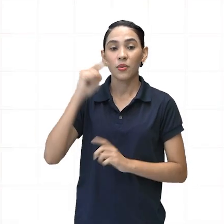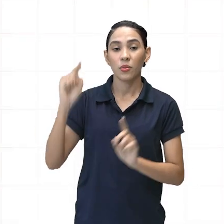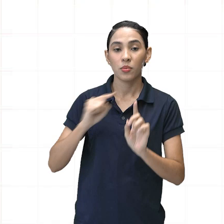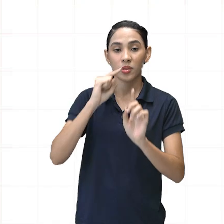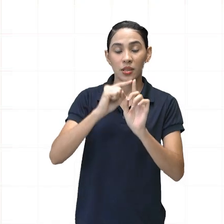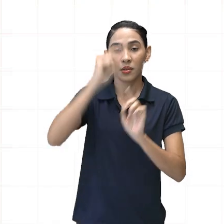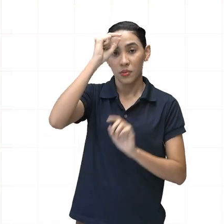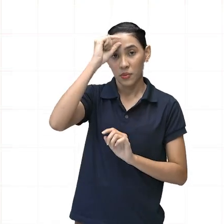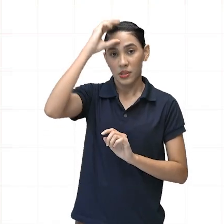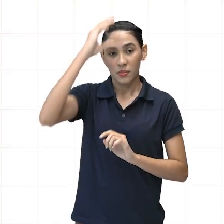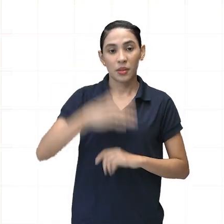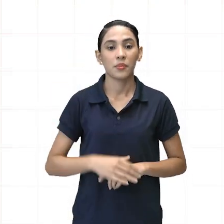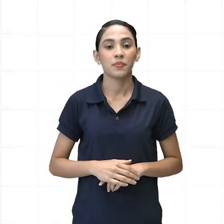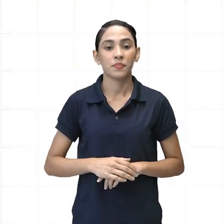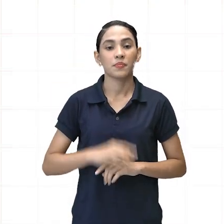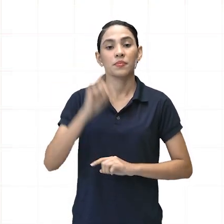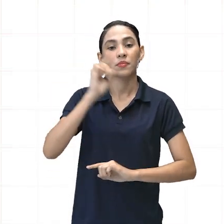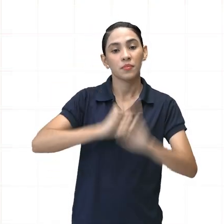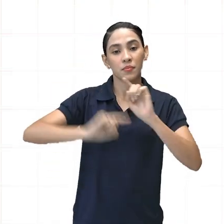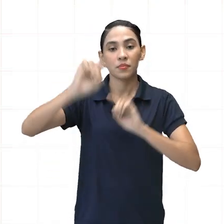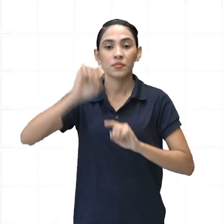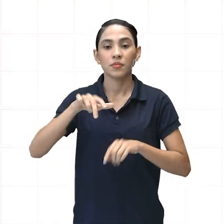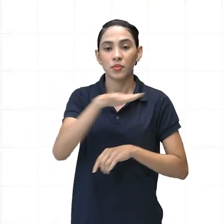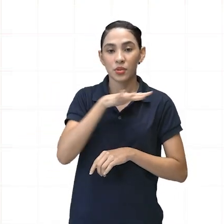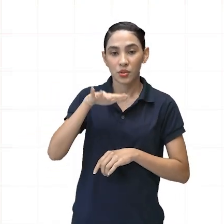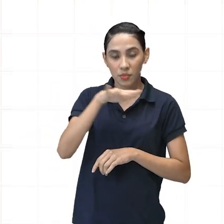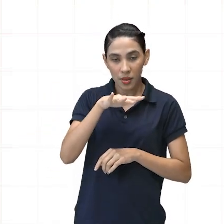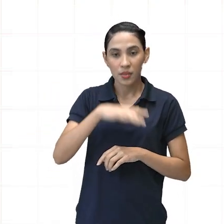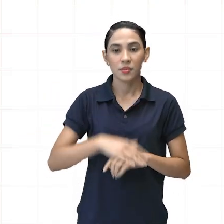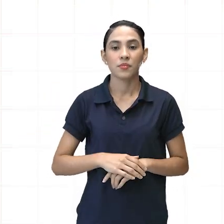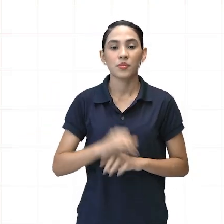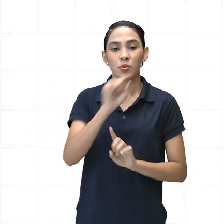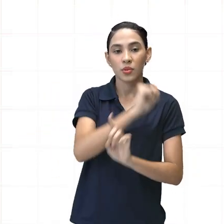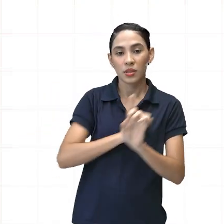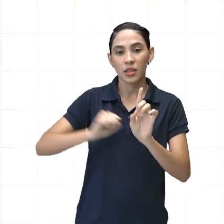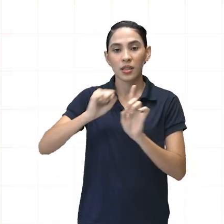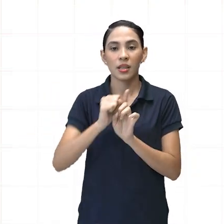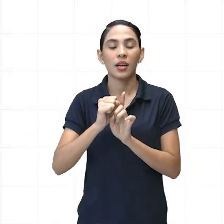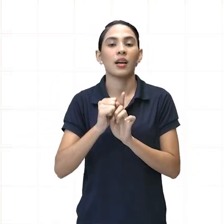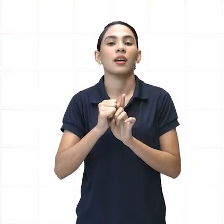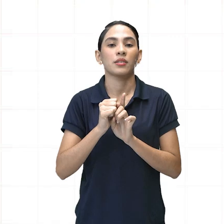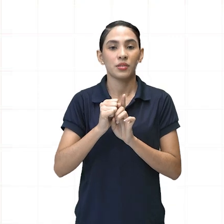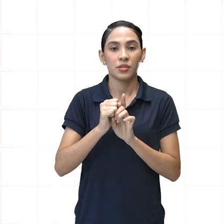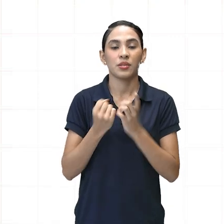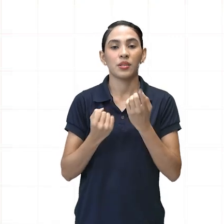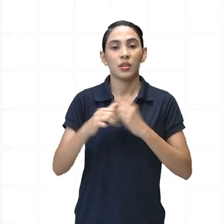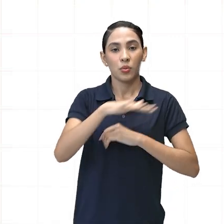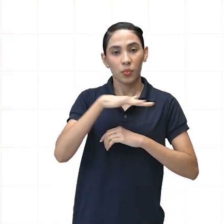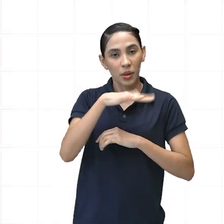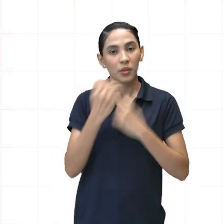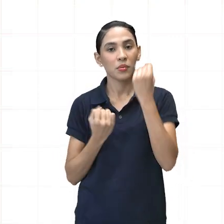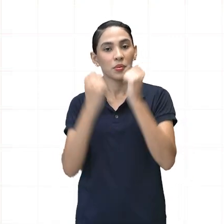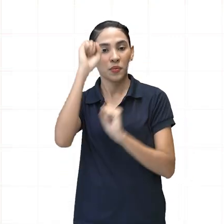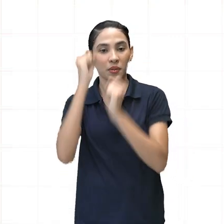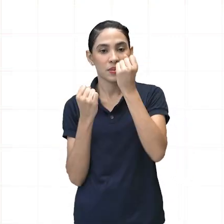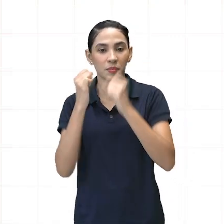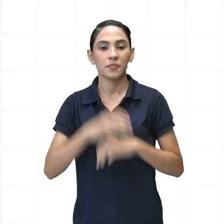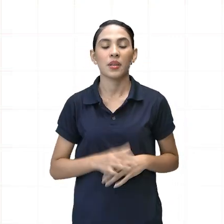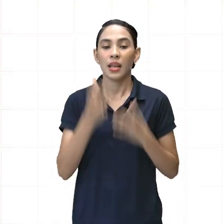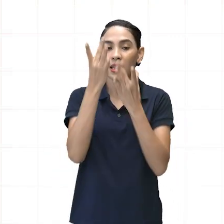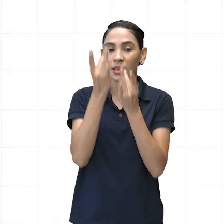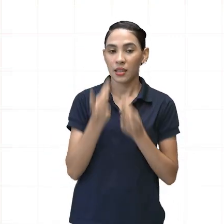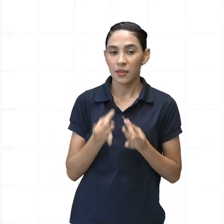objeto de conhecimento: transformações do espaço na sociedade urbano e industrial.